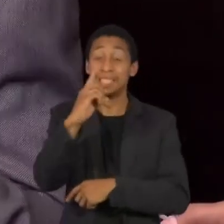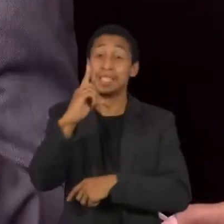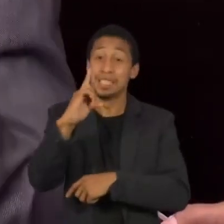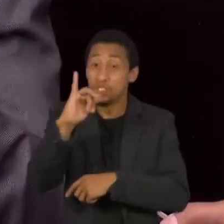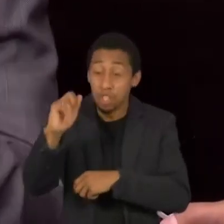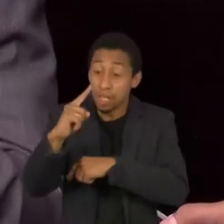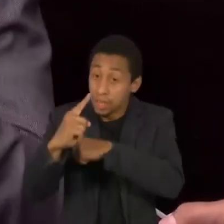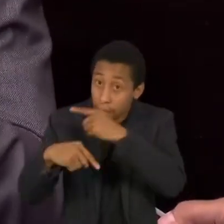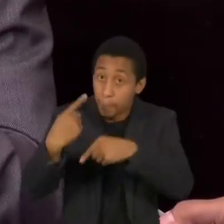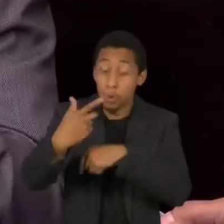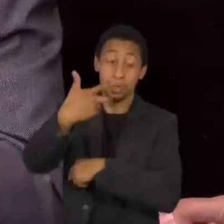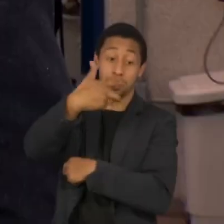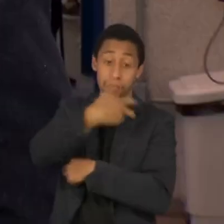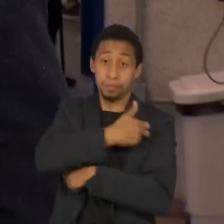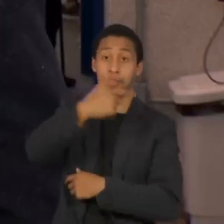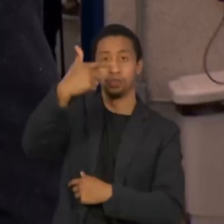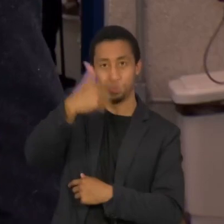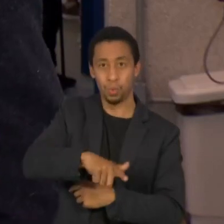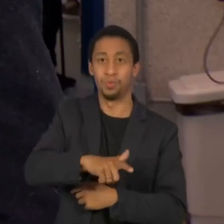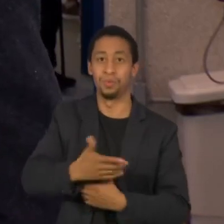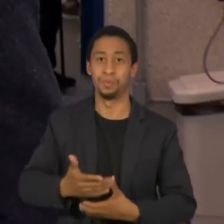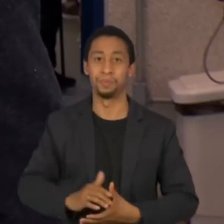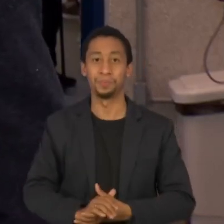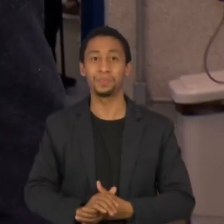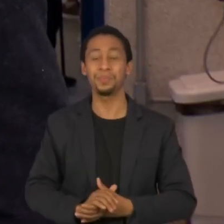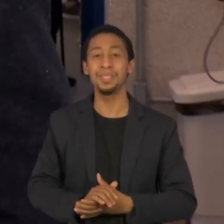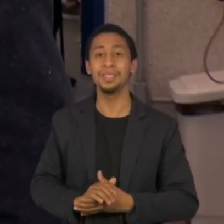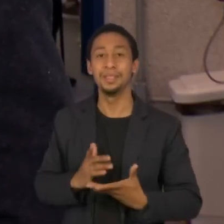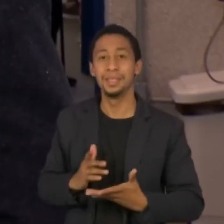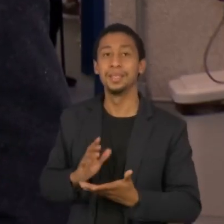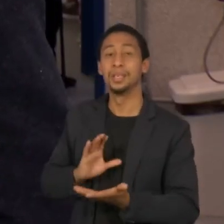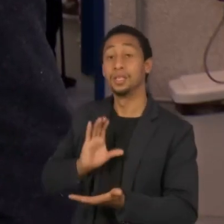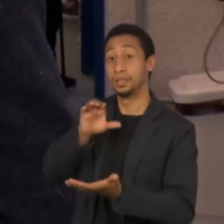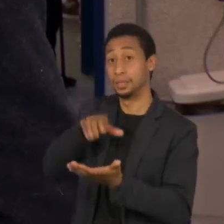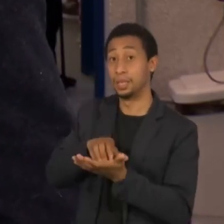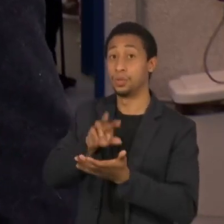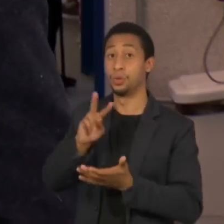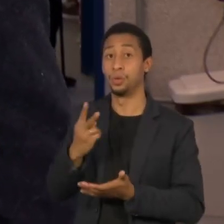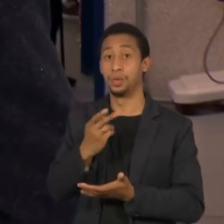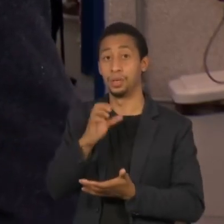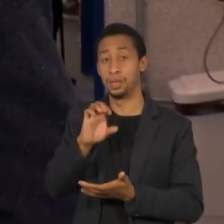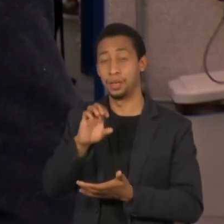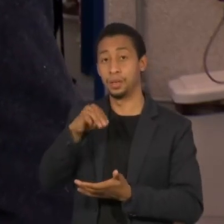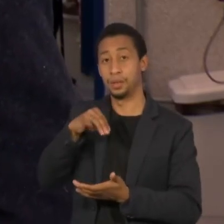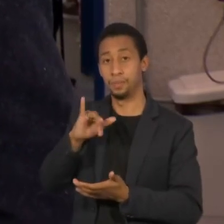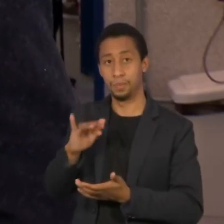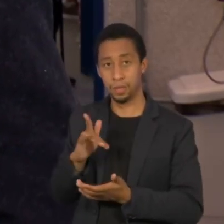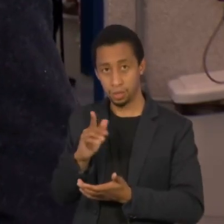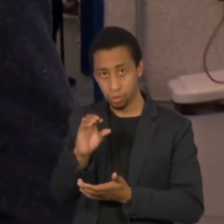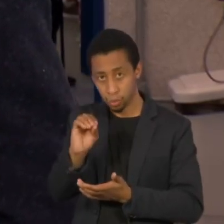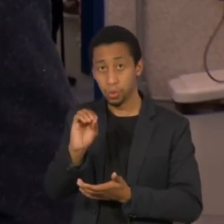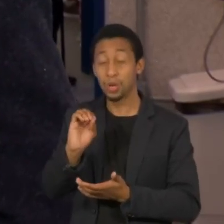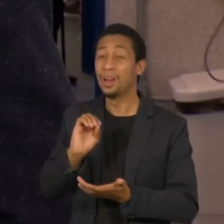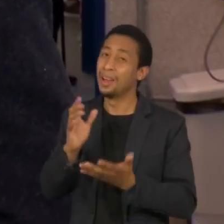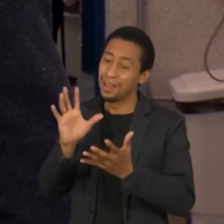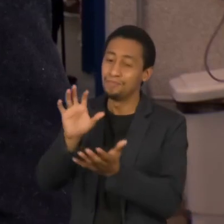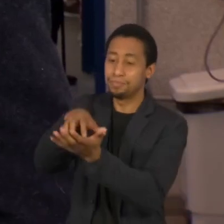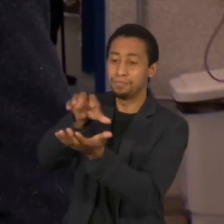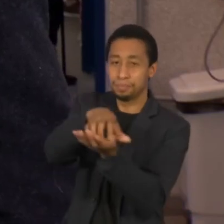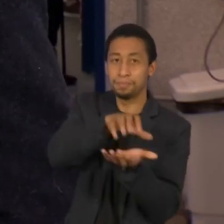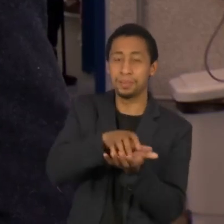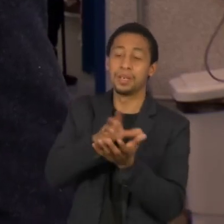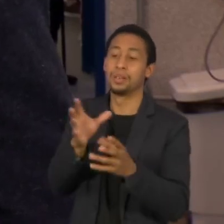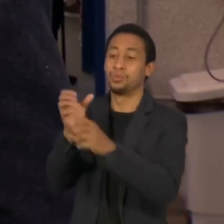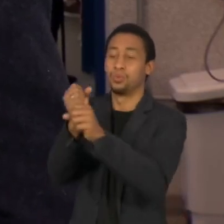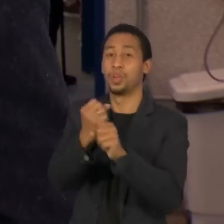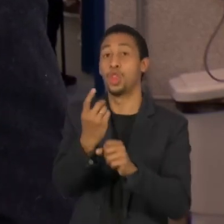chamamos reforço vacinal. O Instituto Emílio Ribas é um dos 12 centros de pesquisa do país, onde a vacina desenvolvida pela